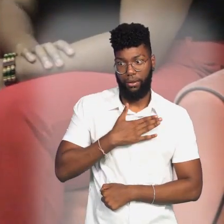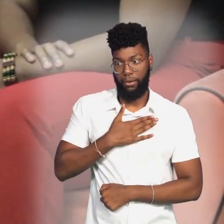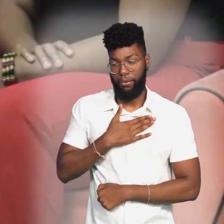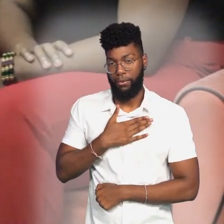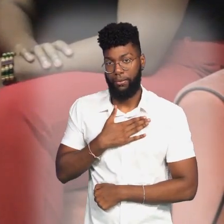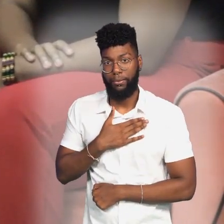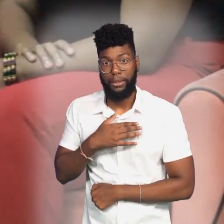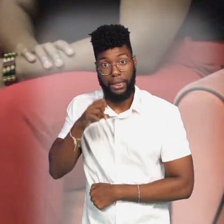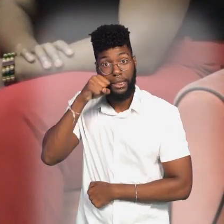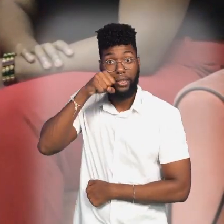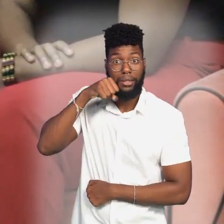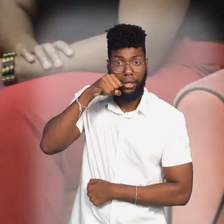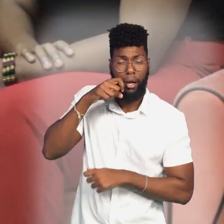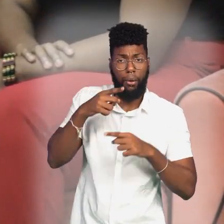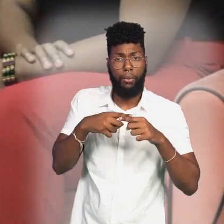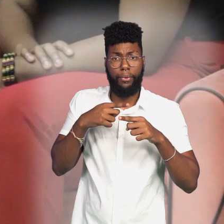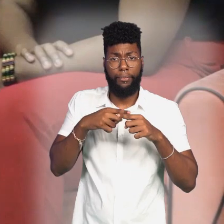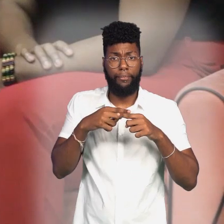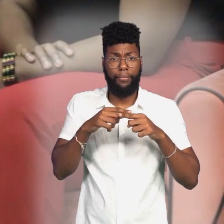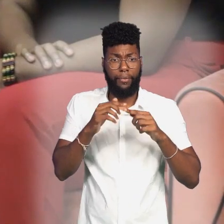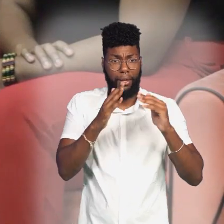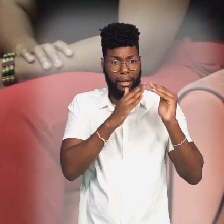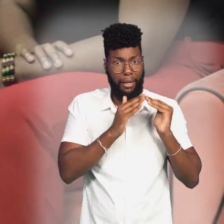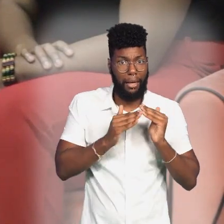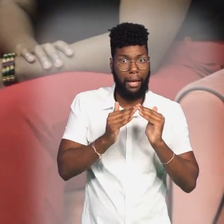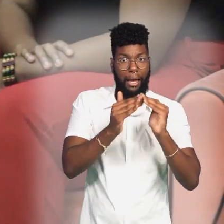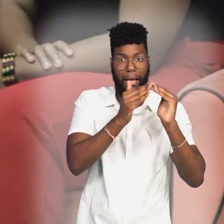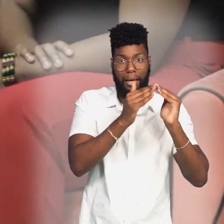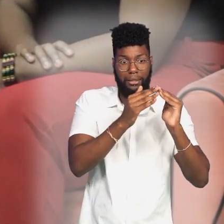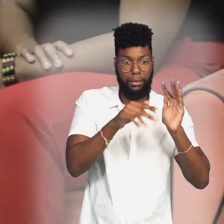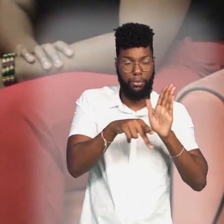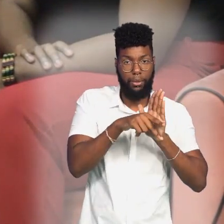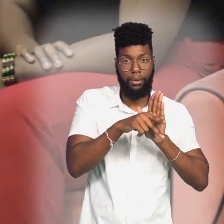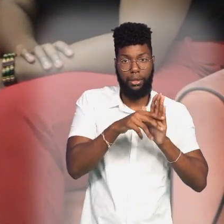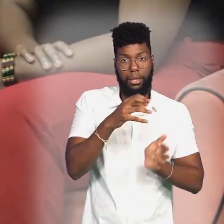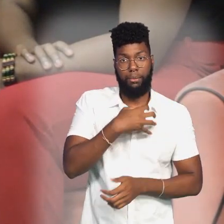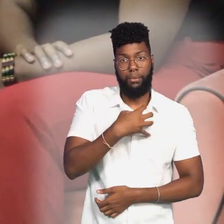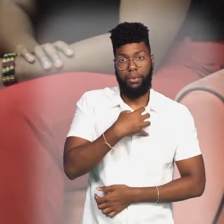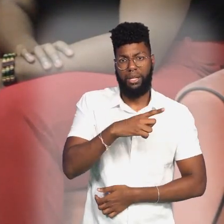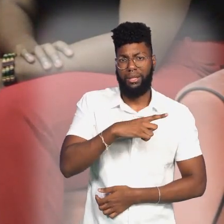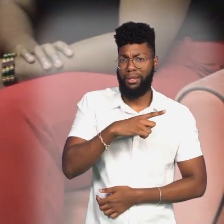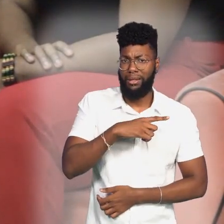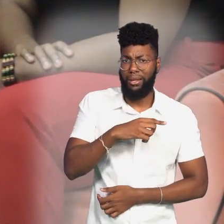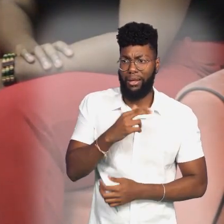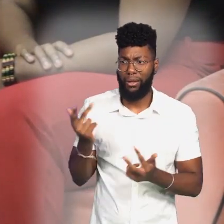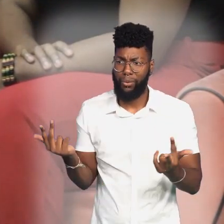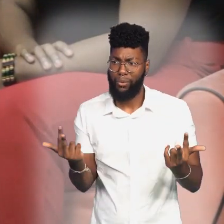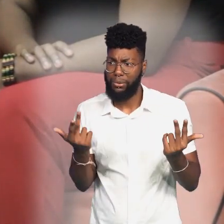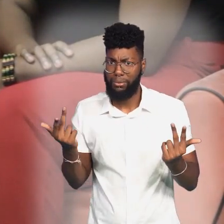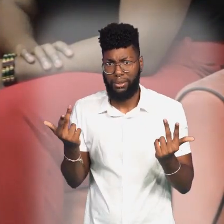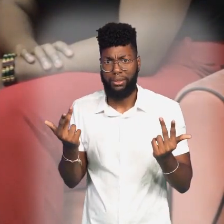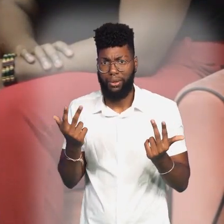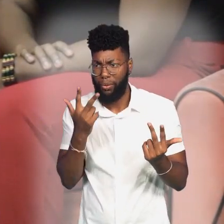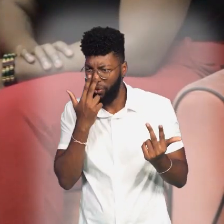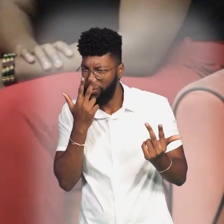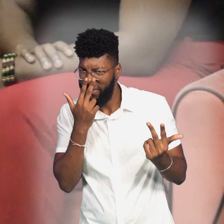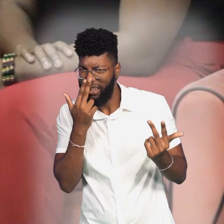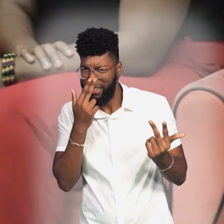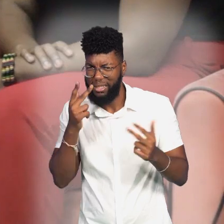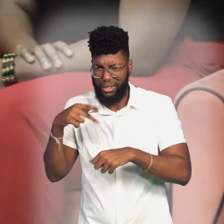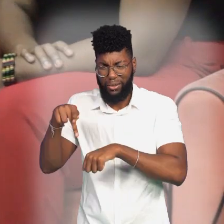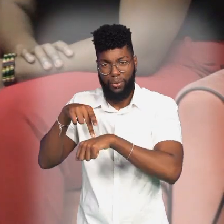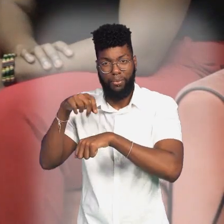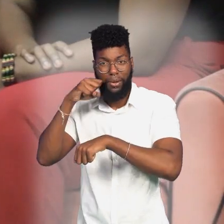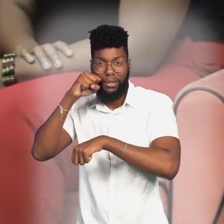entra tem uma mangueira. E outra, você vai em Maceió, nas casas,